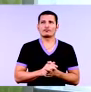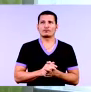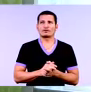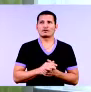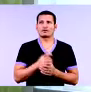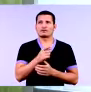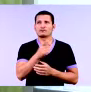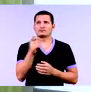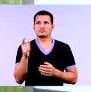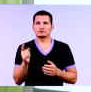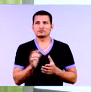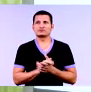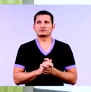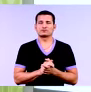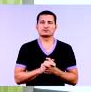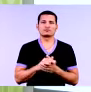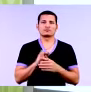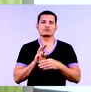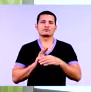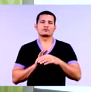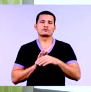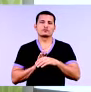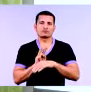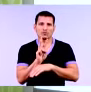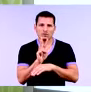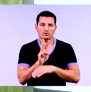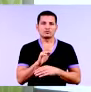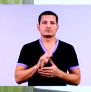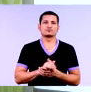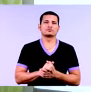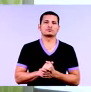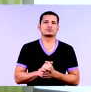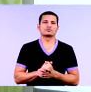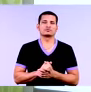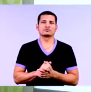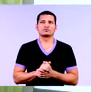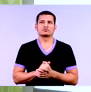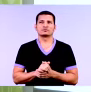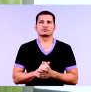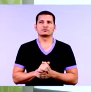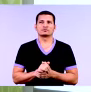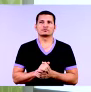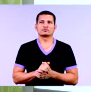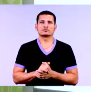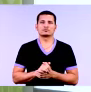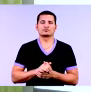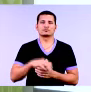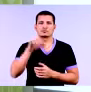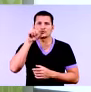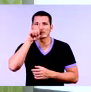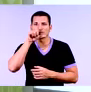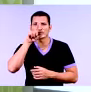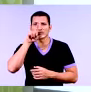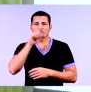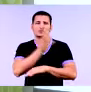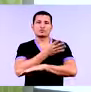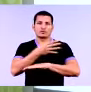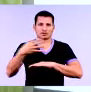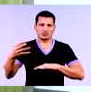um programa como o Word, quando vocês utilizam o Windows, acredito eu que a grande maioria utiliza o